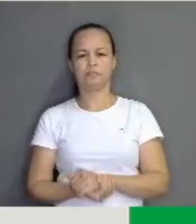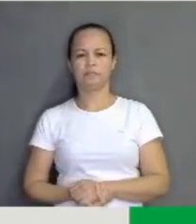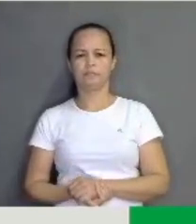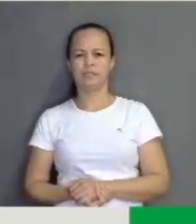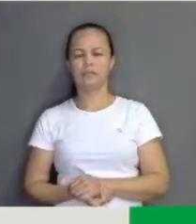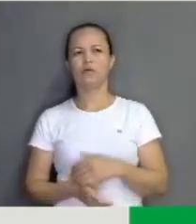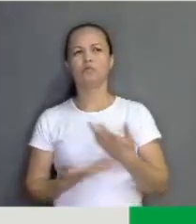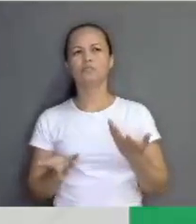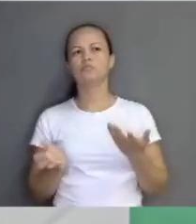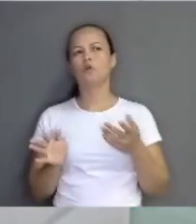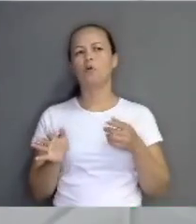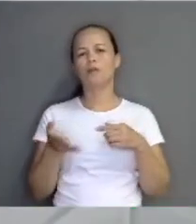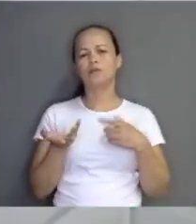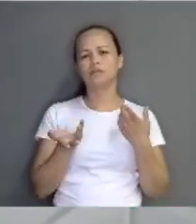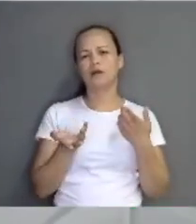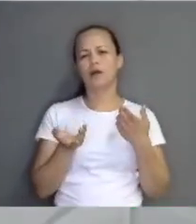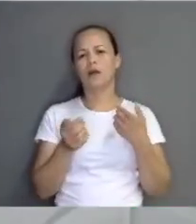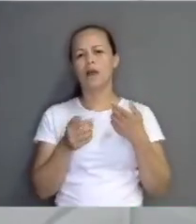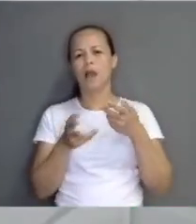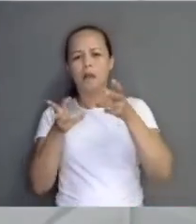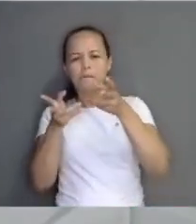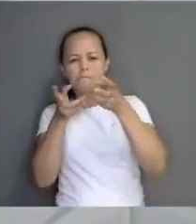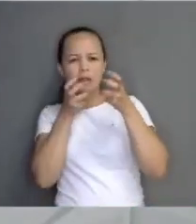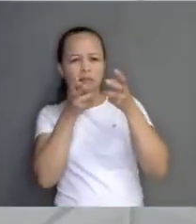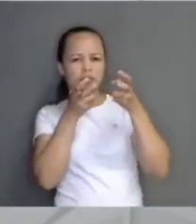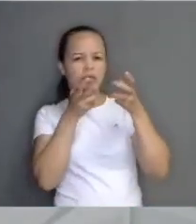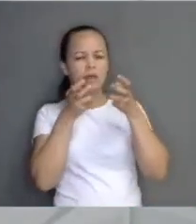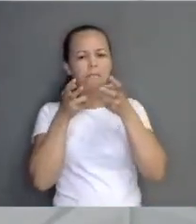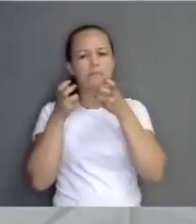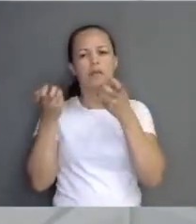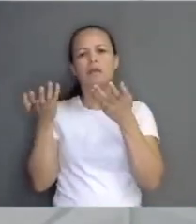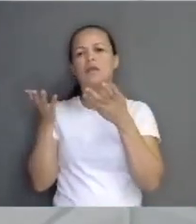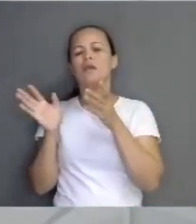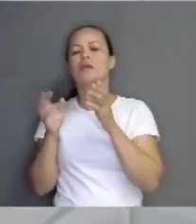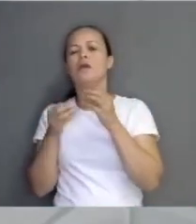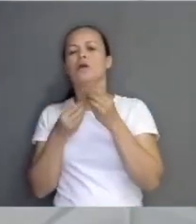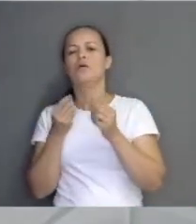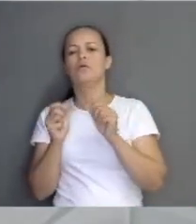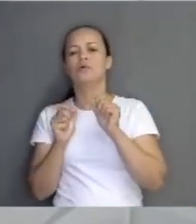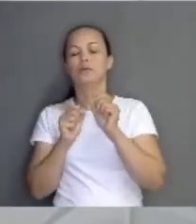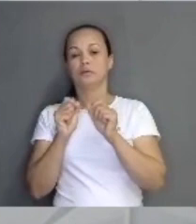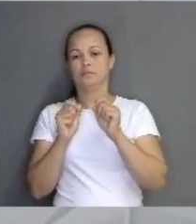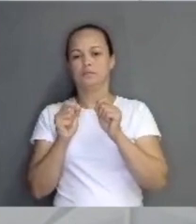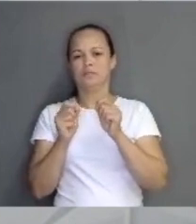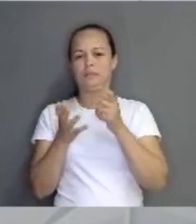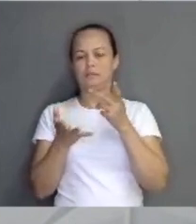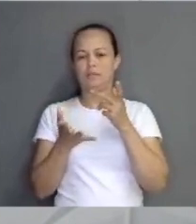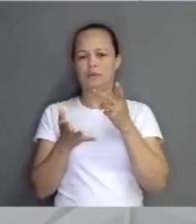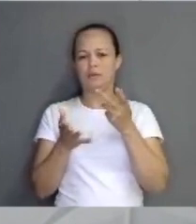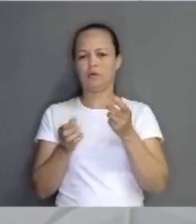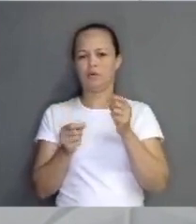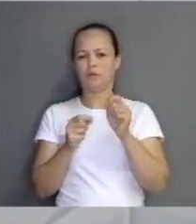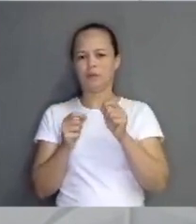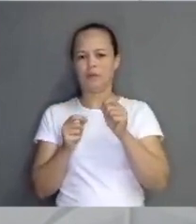a avaliar a intenção e começa a se perguntar qual é a intenção de cada pessoa de estar ali, a gente começa a separar e